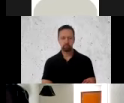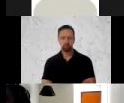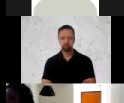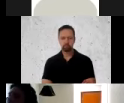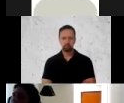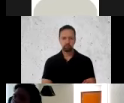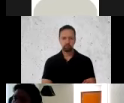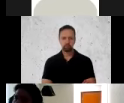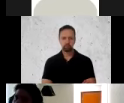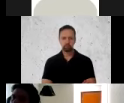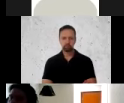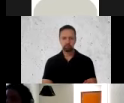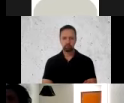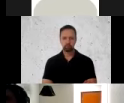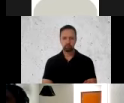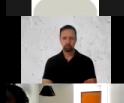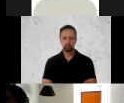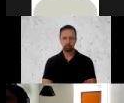valor da produção.